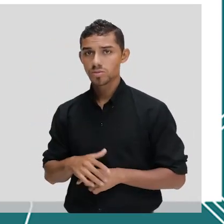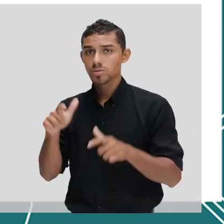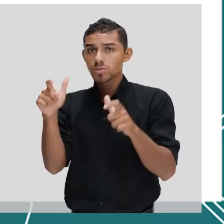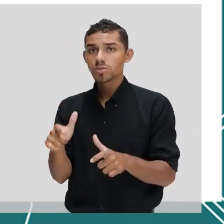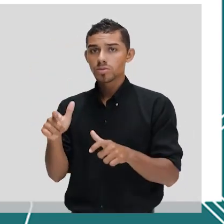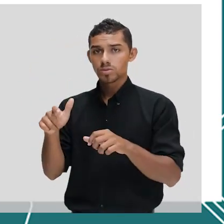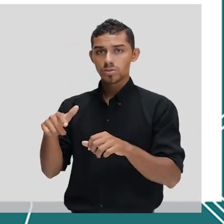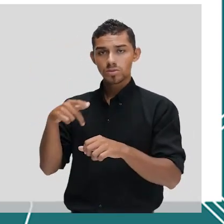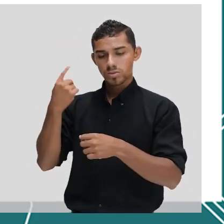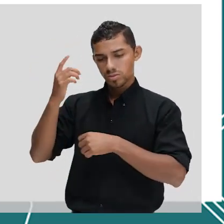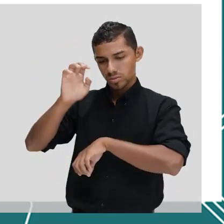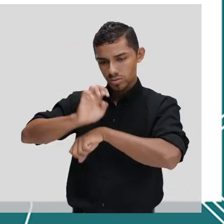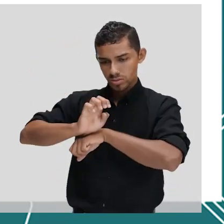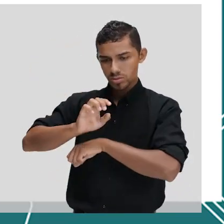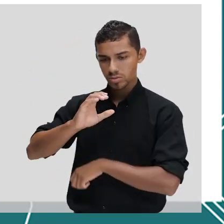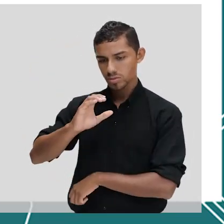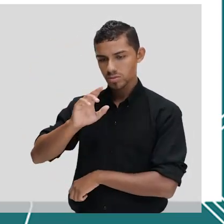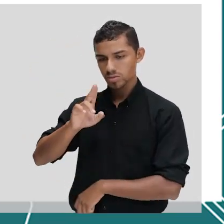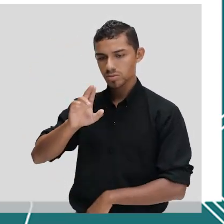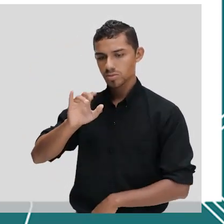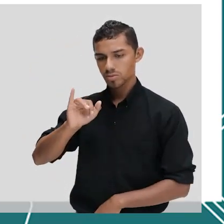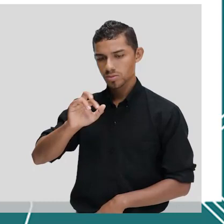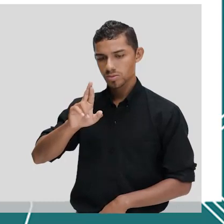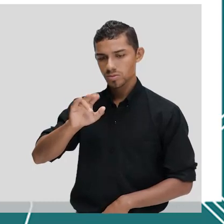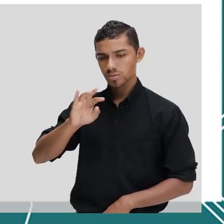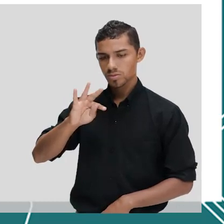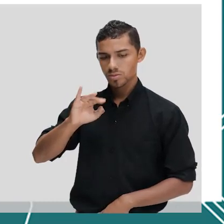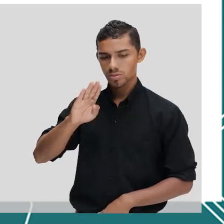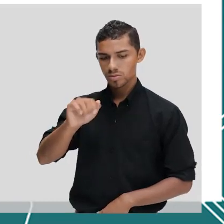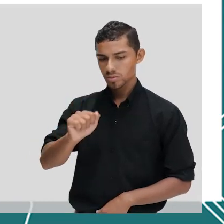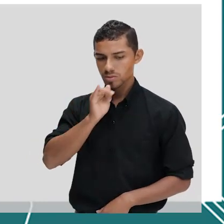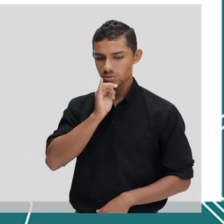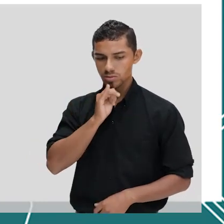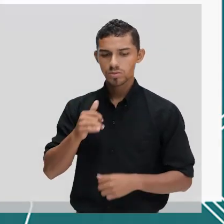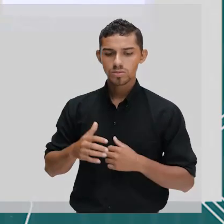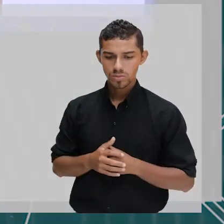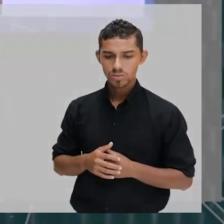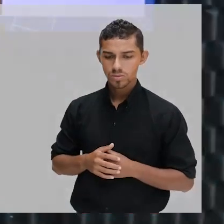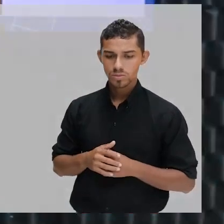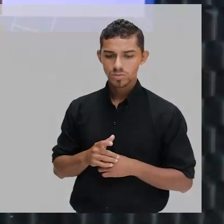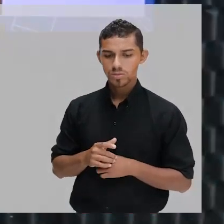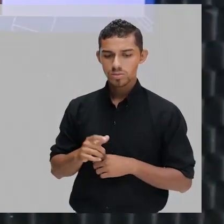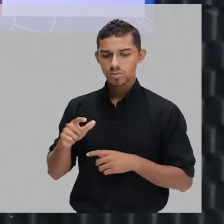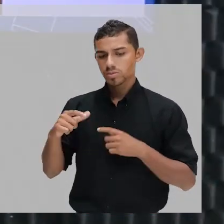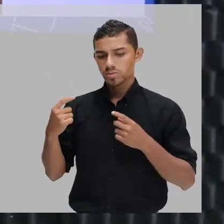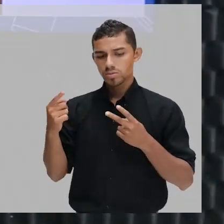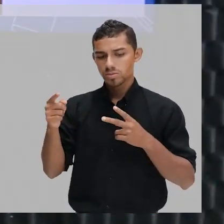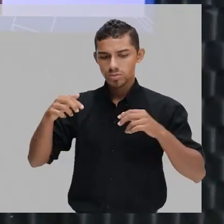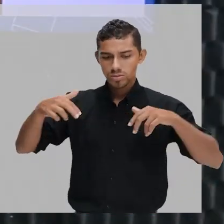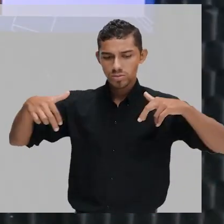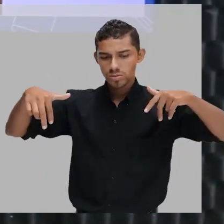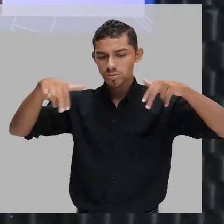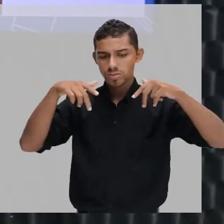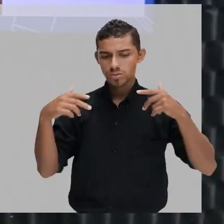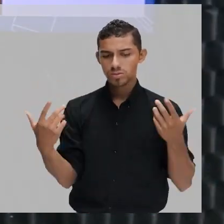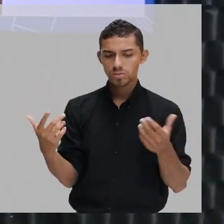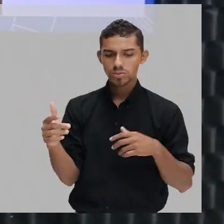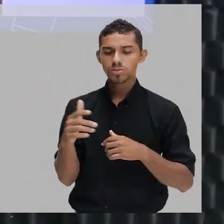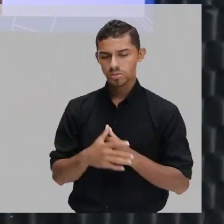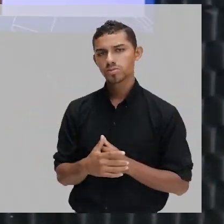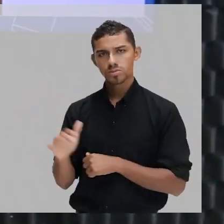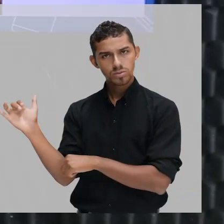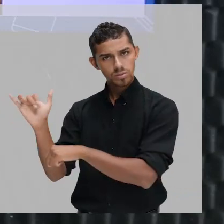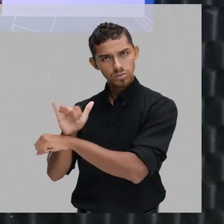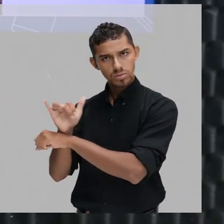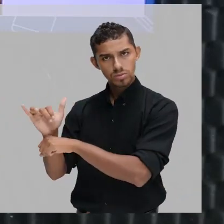da maneira mais acessível e vão comentando com varetas, dois, três manipuladores, e é um negócio fabuloso. Joguem no YouTube para